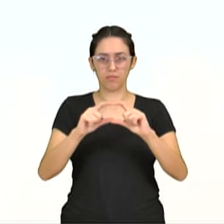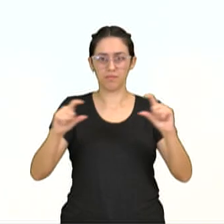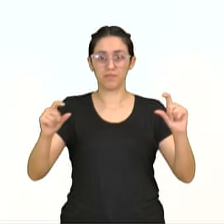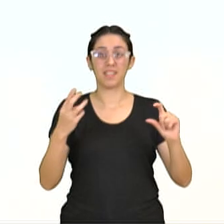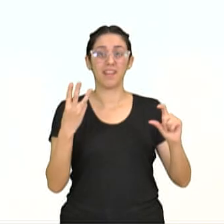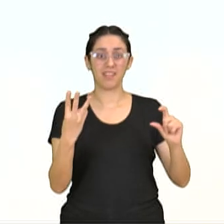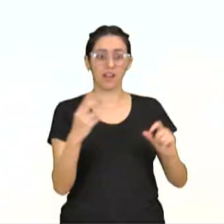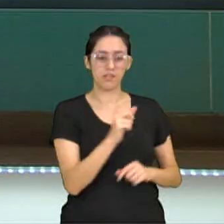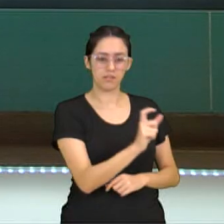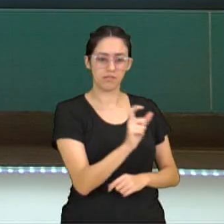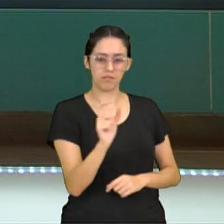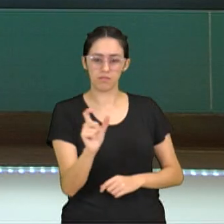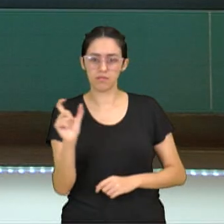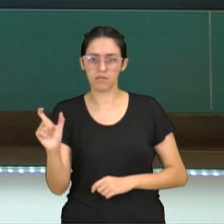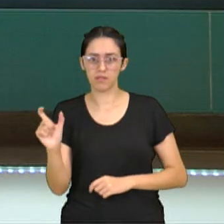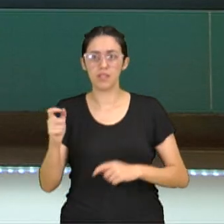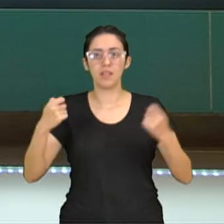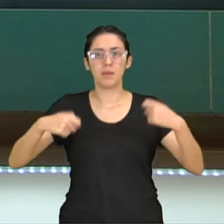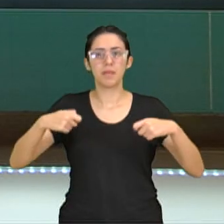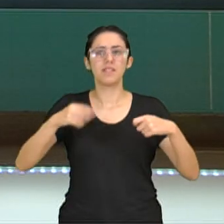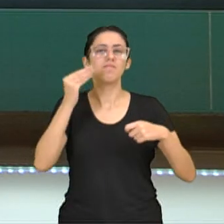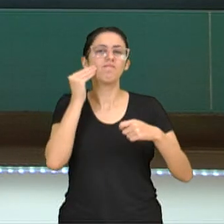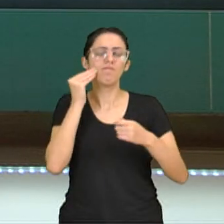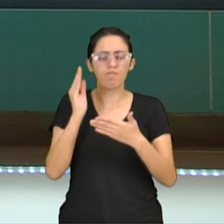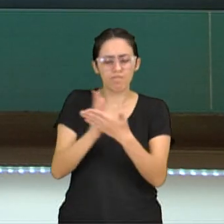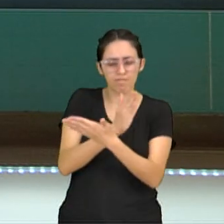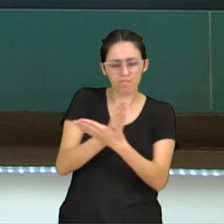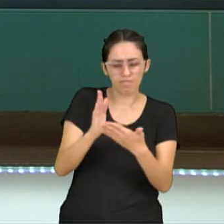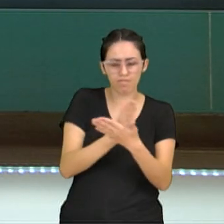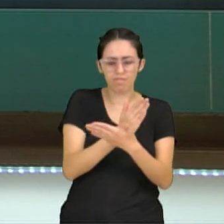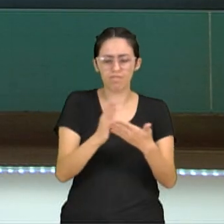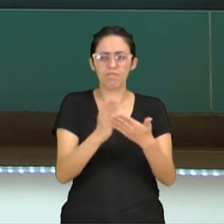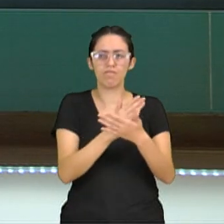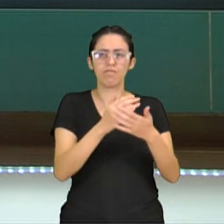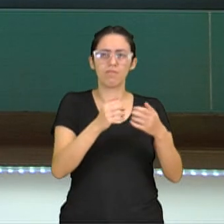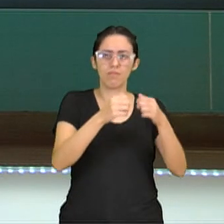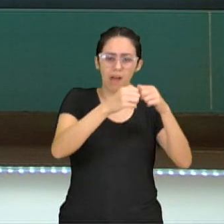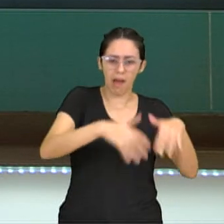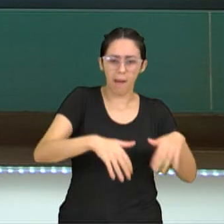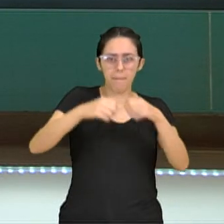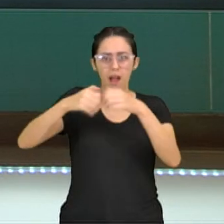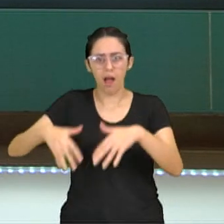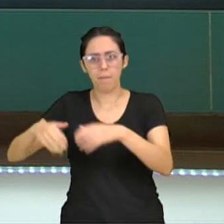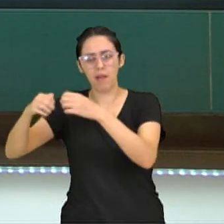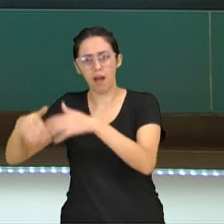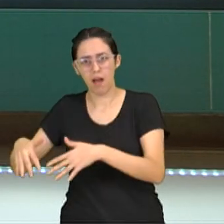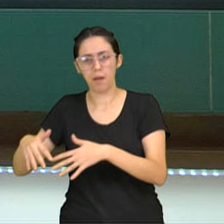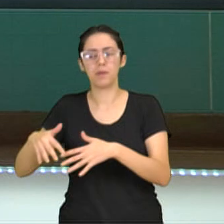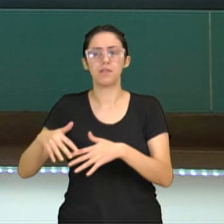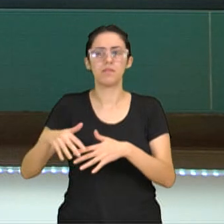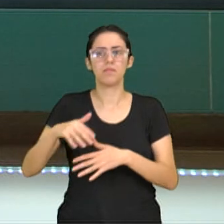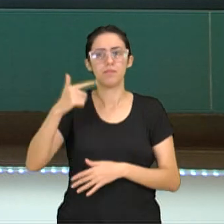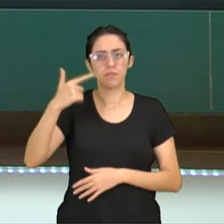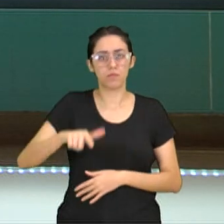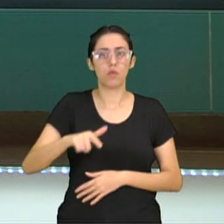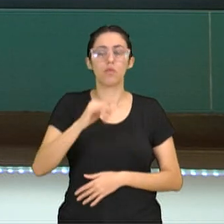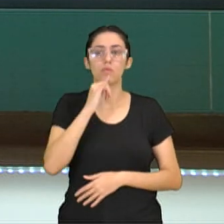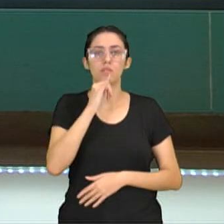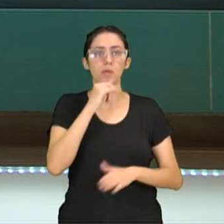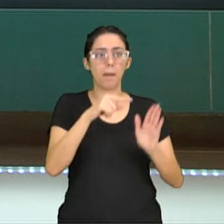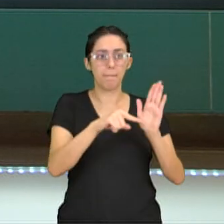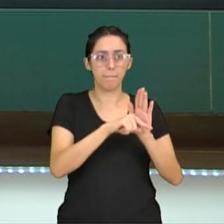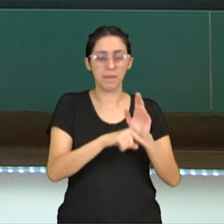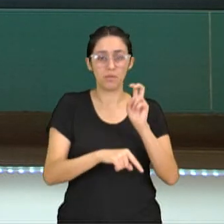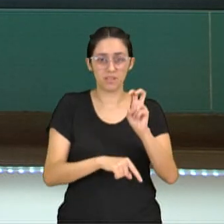trinômio, você dá um jeito, você abre esse termo central. Reescreve o menos 5, por exemplo, aqui ó, como